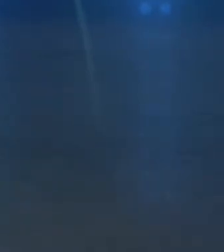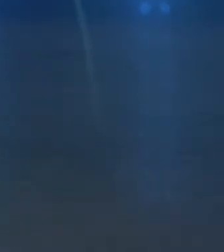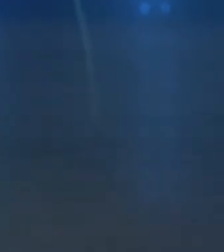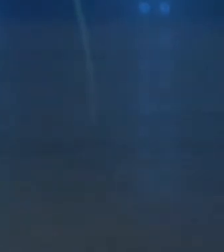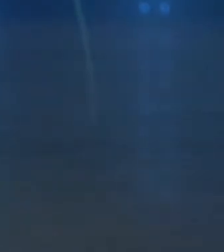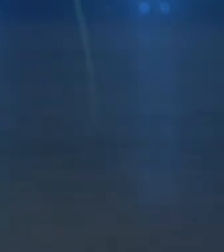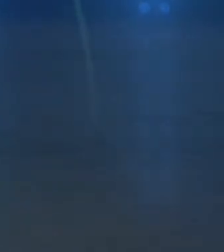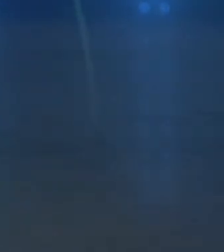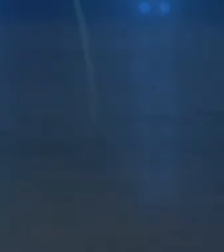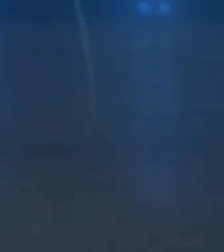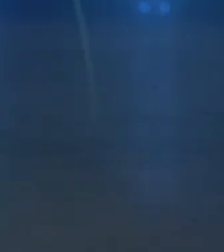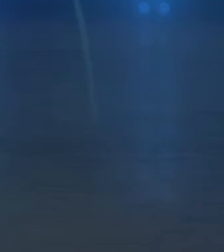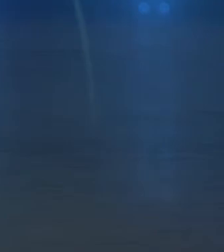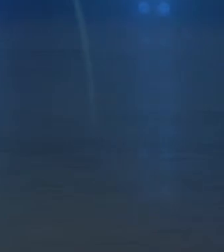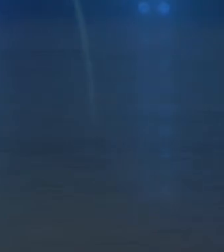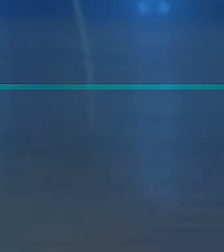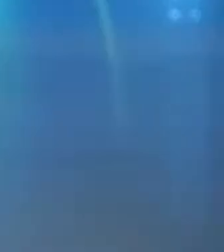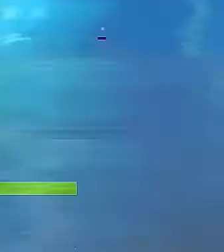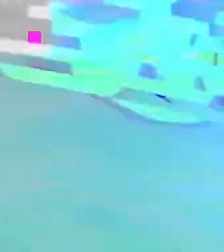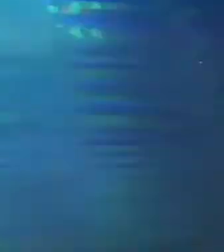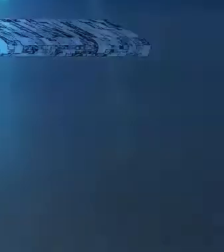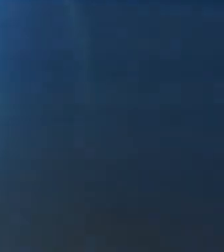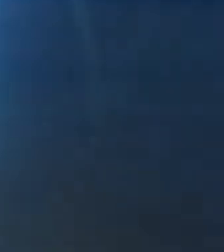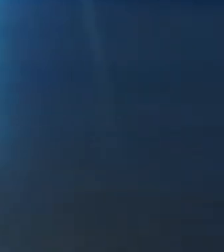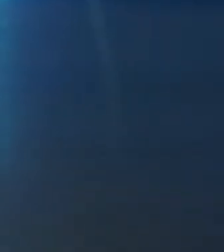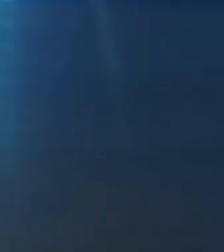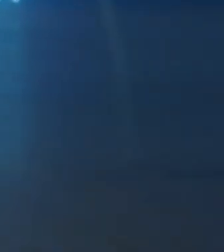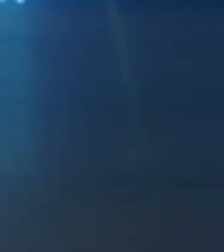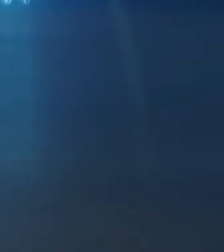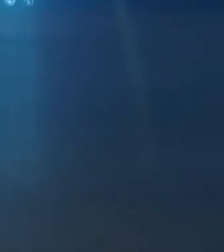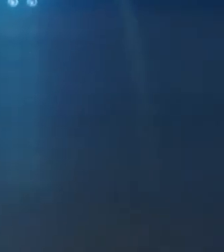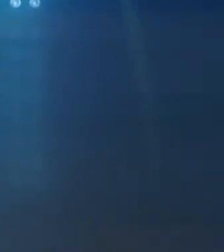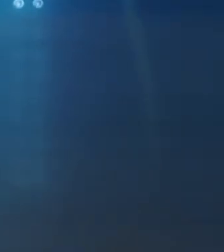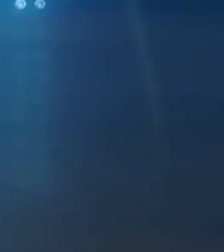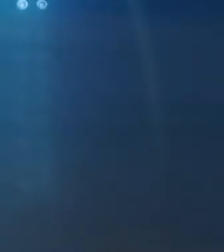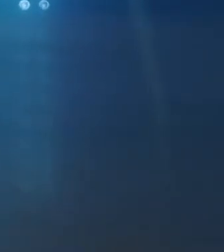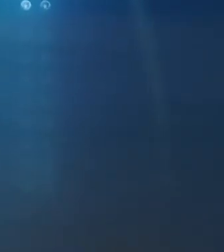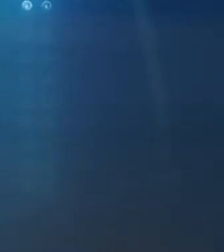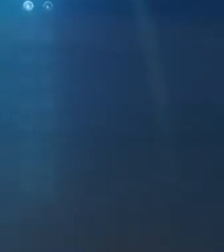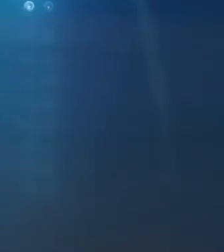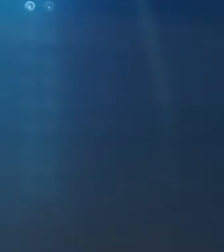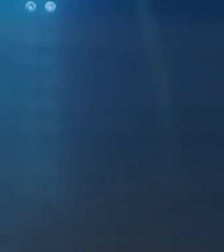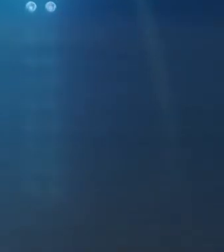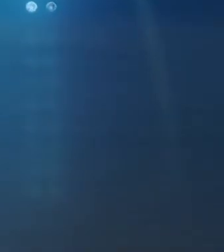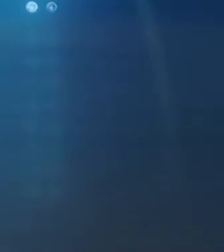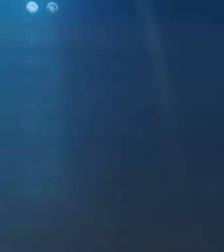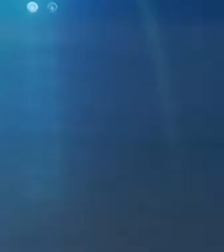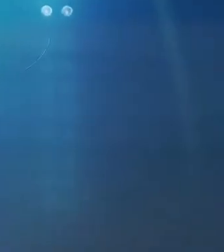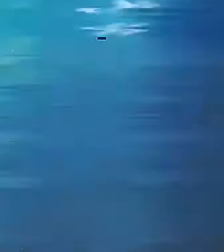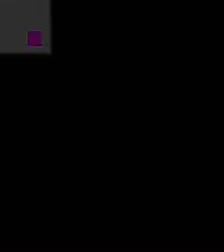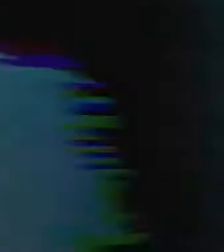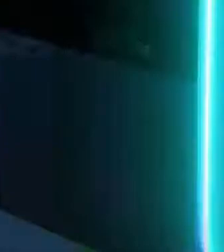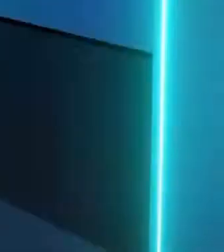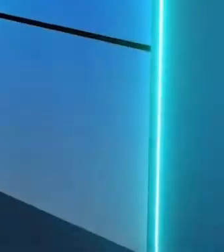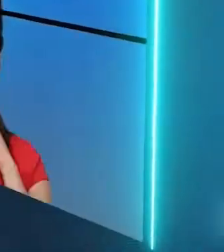TV Alese, canal 5.2. Programação nova com a responsabilidade de sempre.